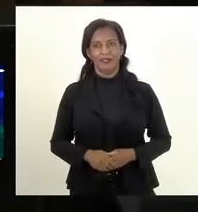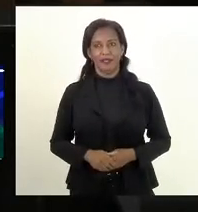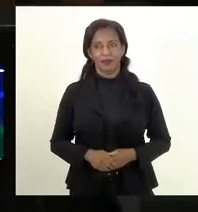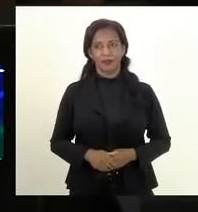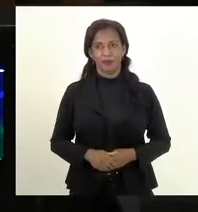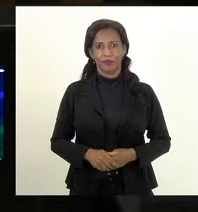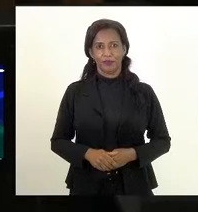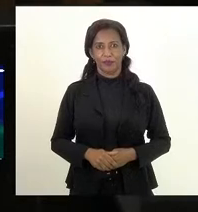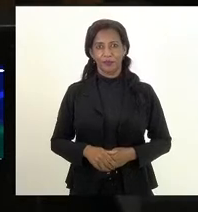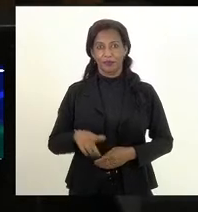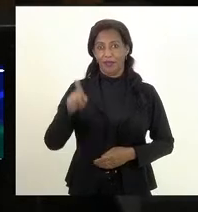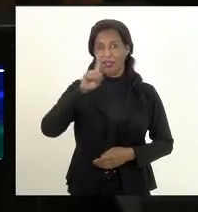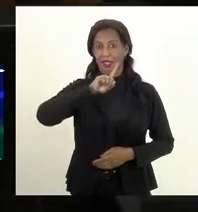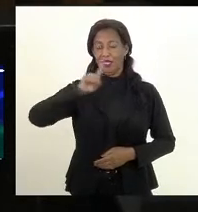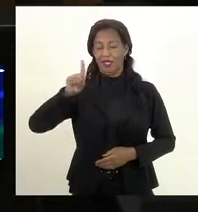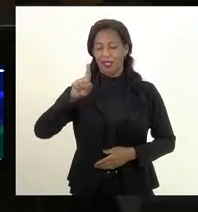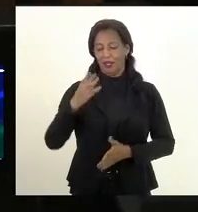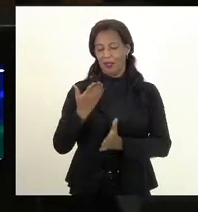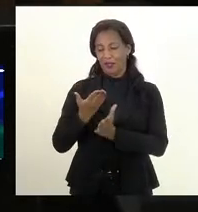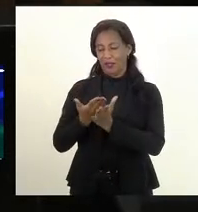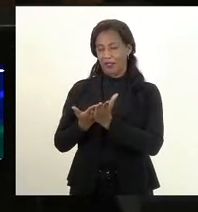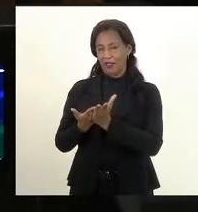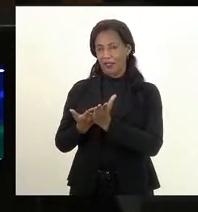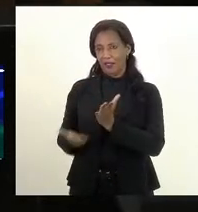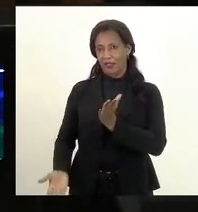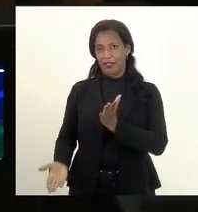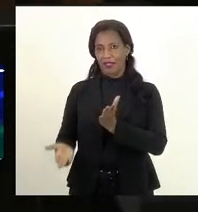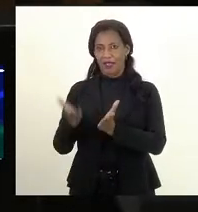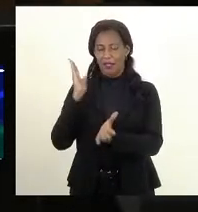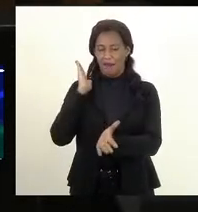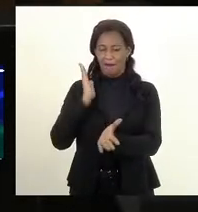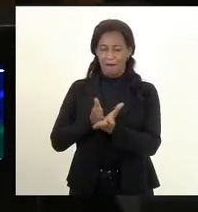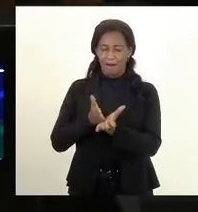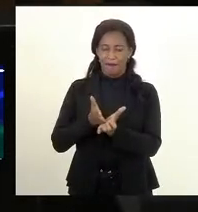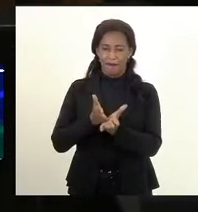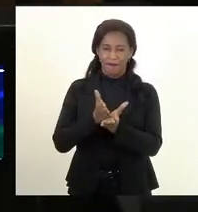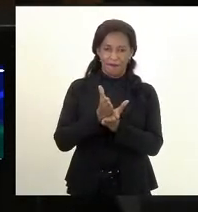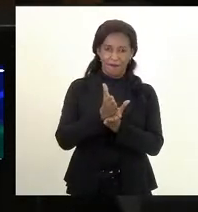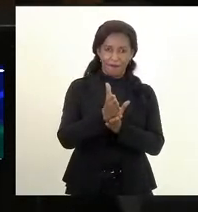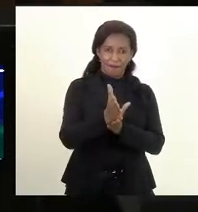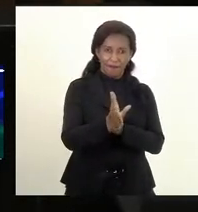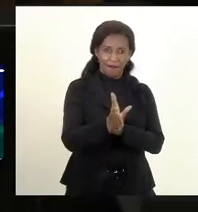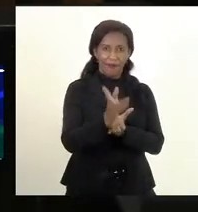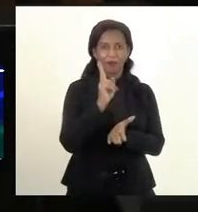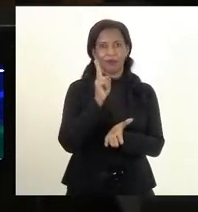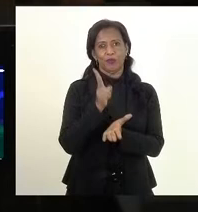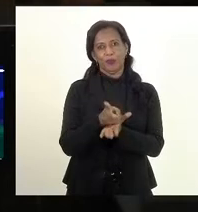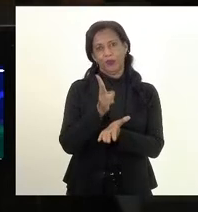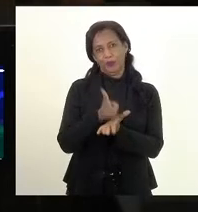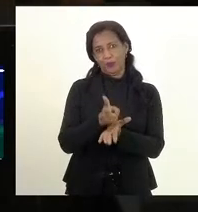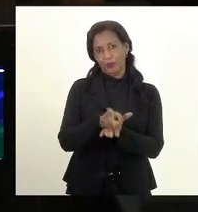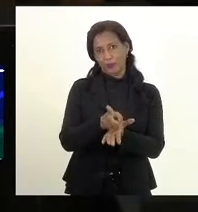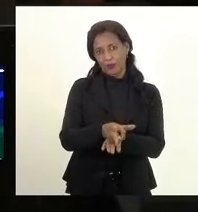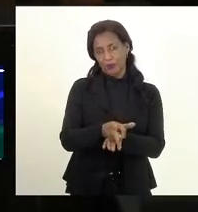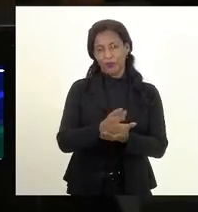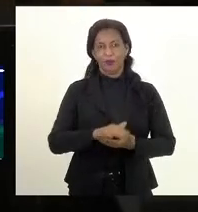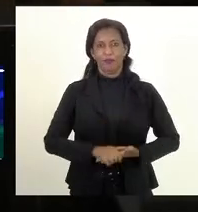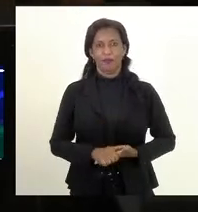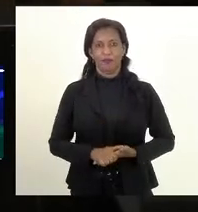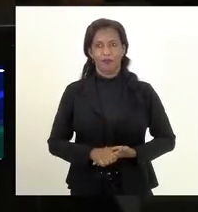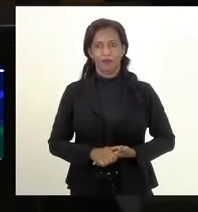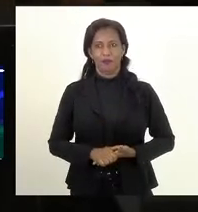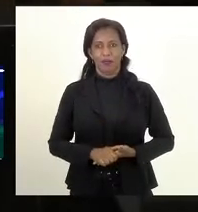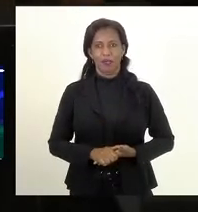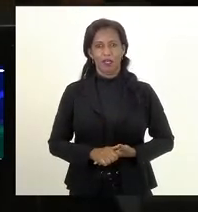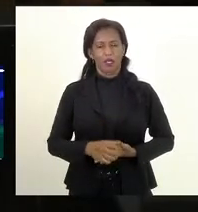Ah e não perder é o caminho que a gente quer percorrer bom e